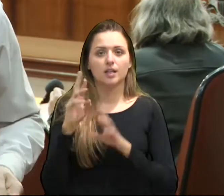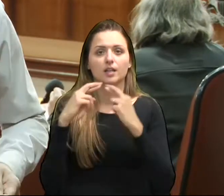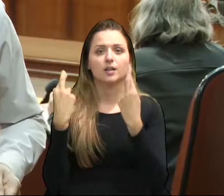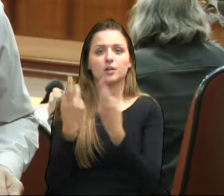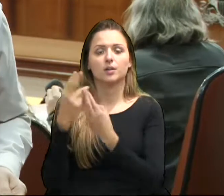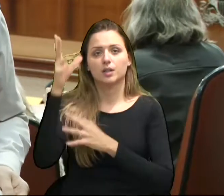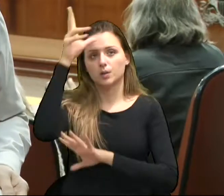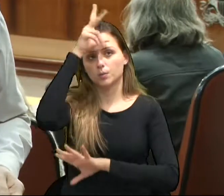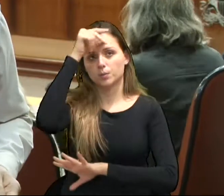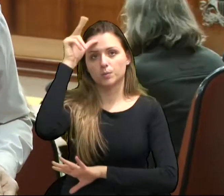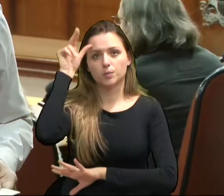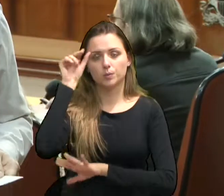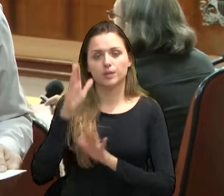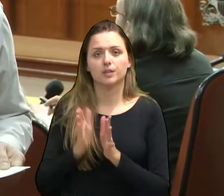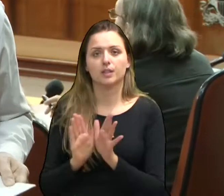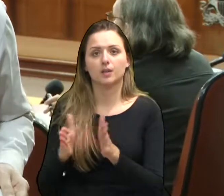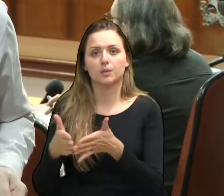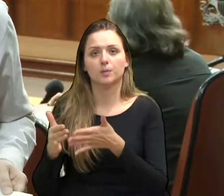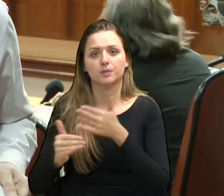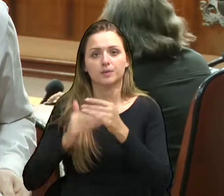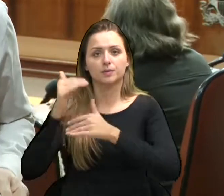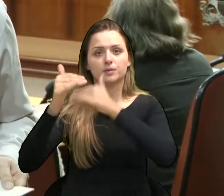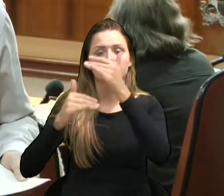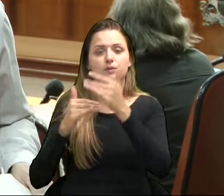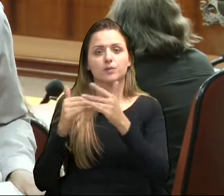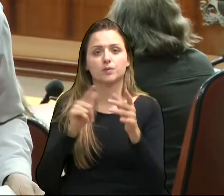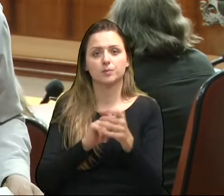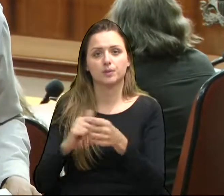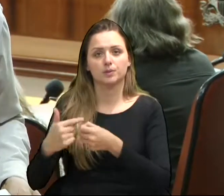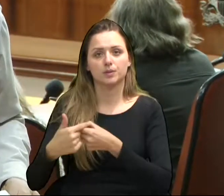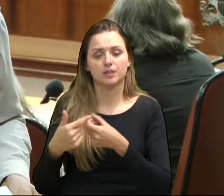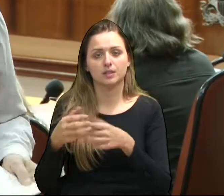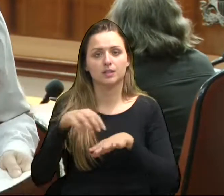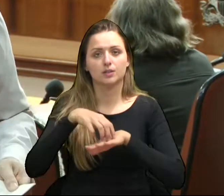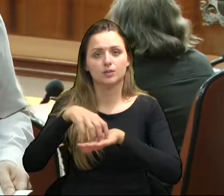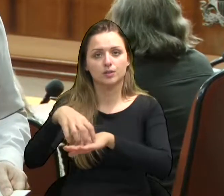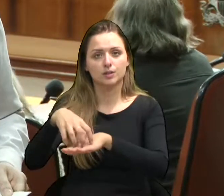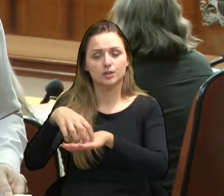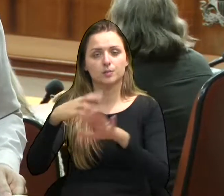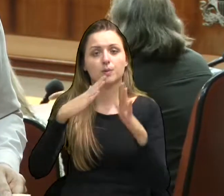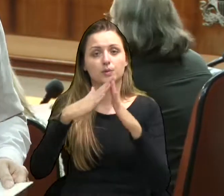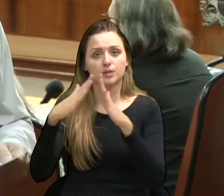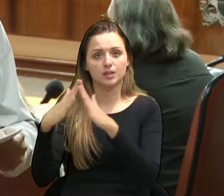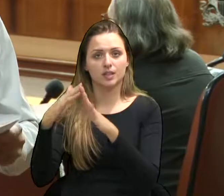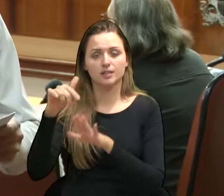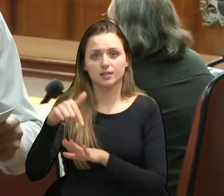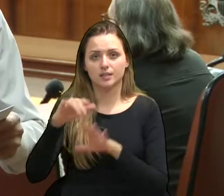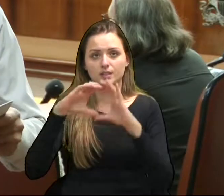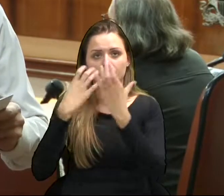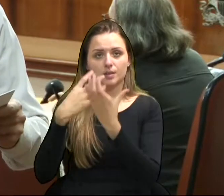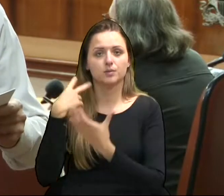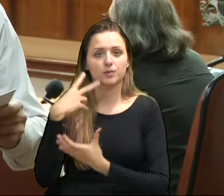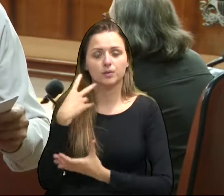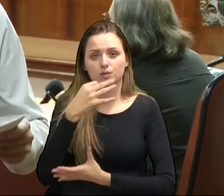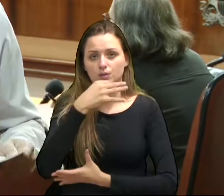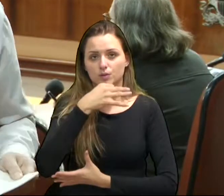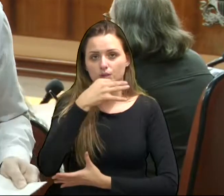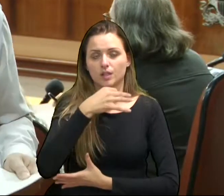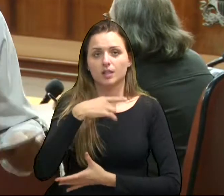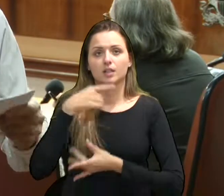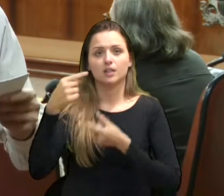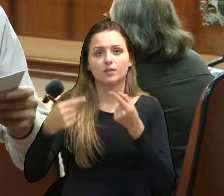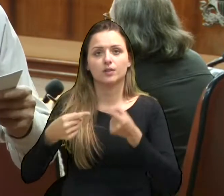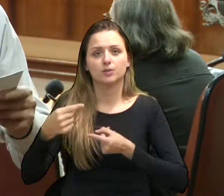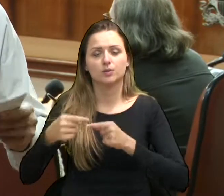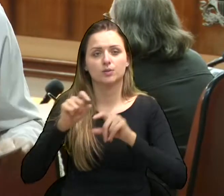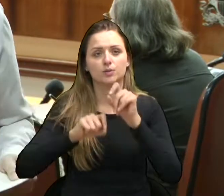pública promovida pela Comissão de Desenvolvimento Urbano, Transporte e Habitação da Câmara Municipal de Caxias do Sul, que vai debater o projeto